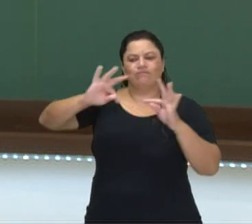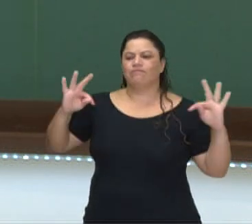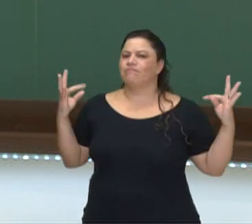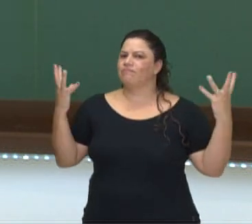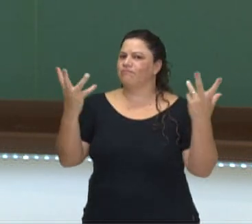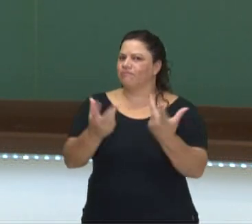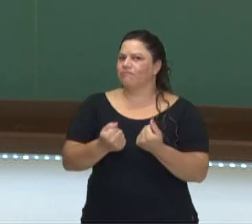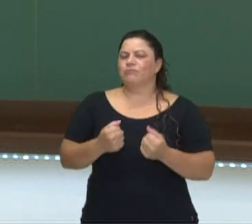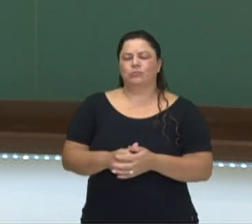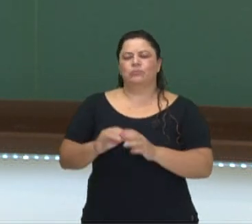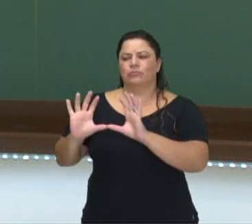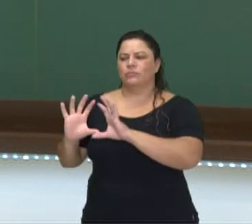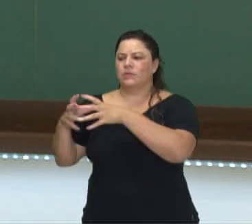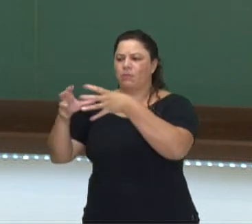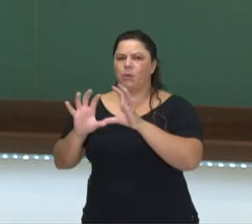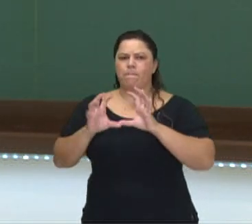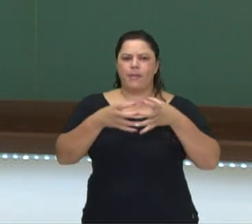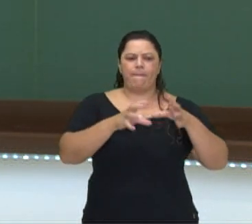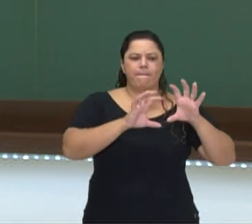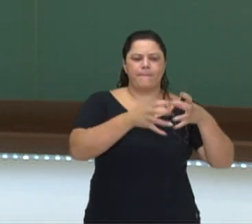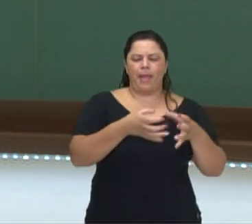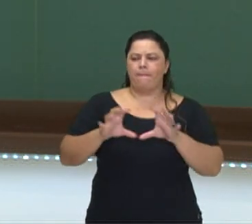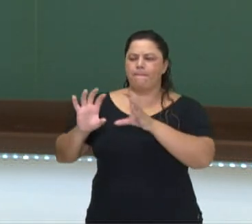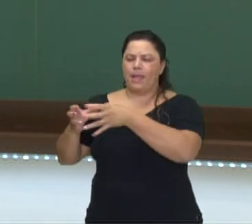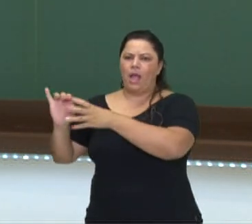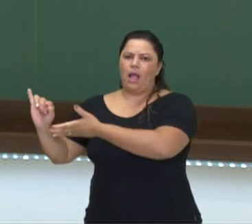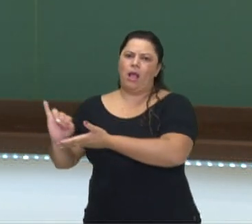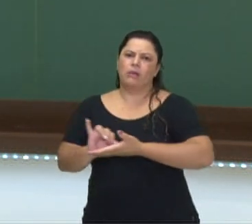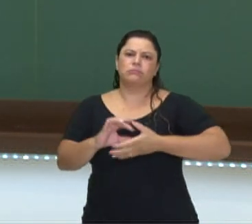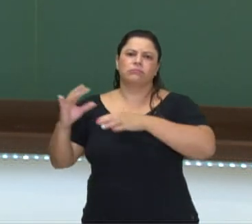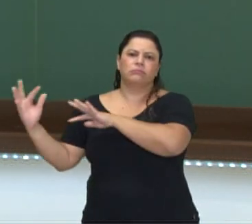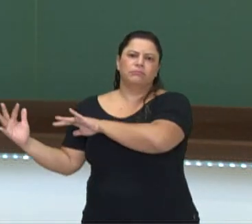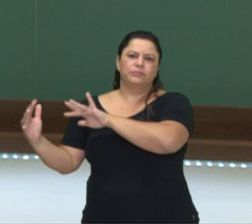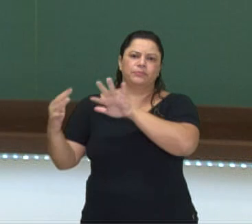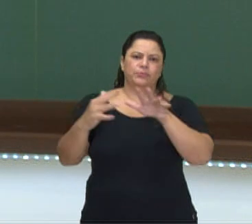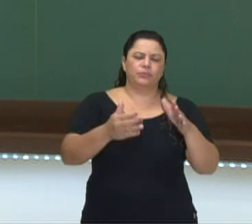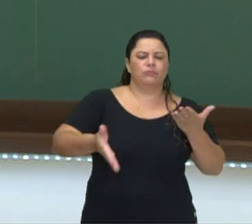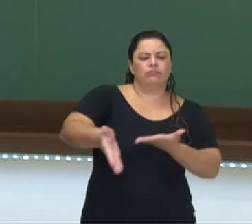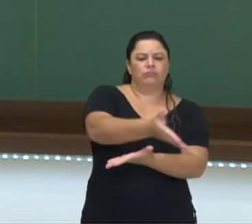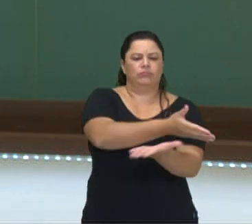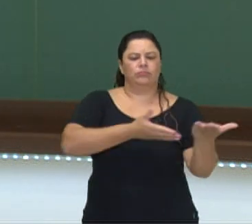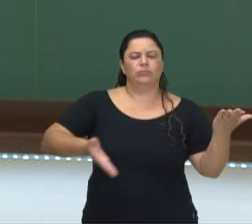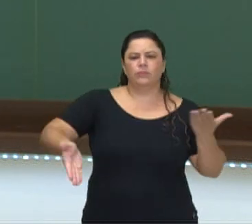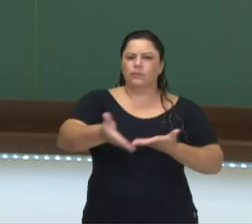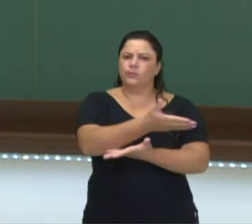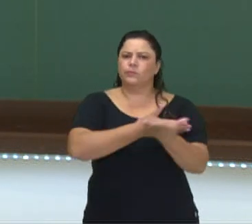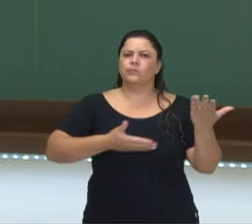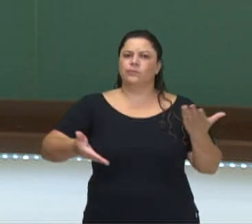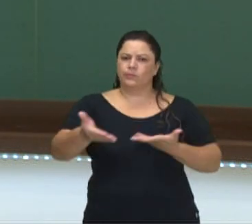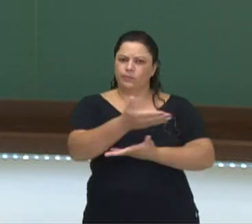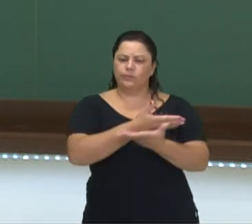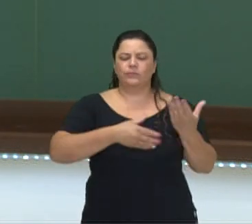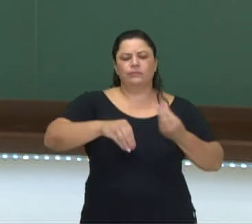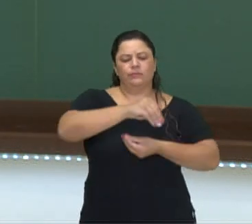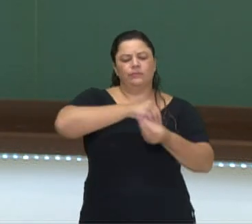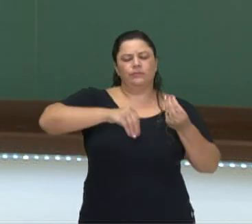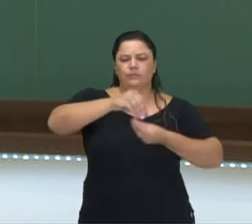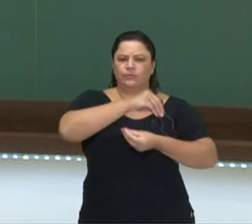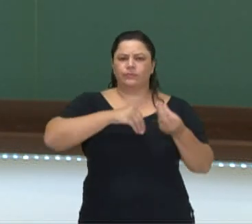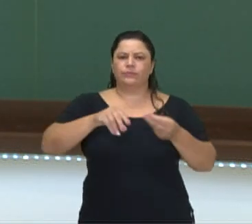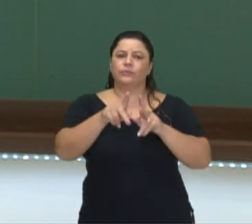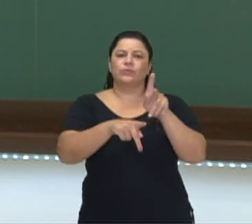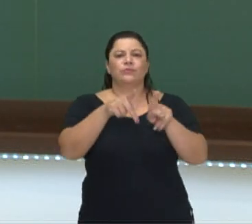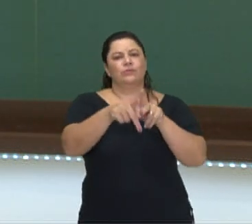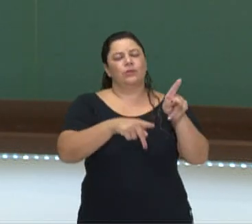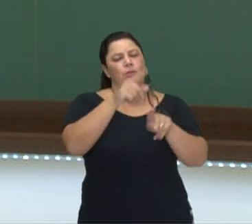vieram diferentes grupos e esses grupos se relacionaram entre si. Então essa mistura resultou no que é a